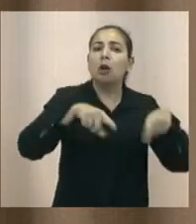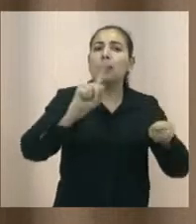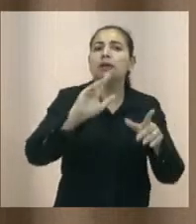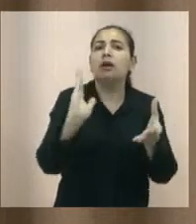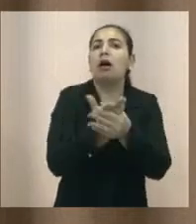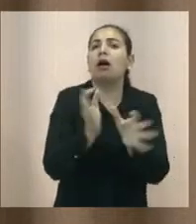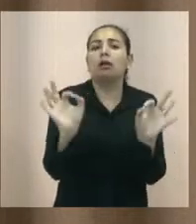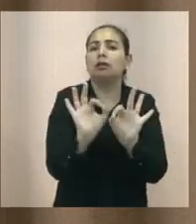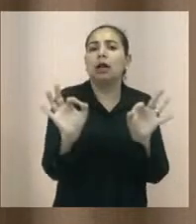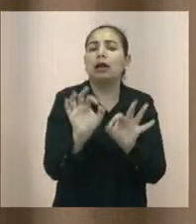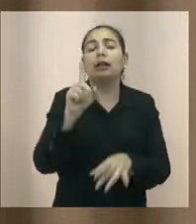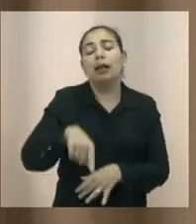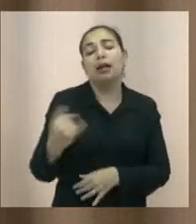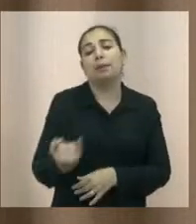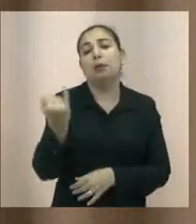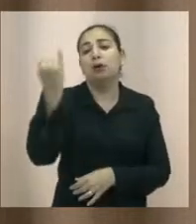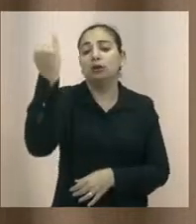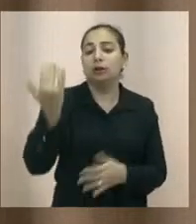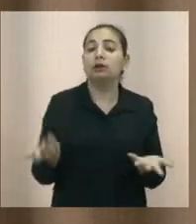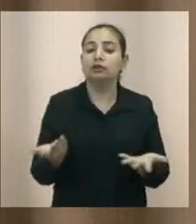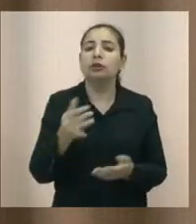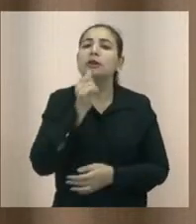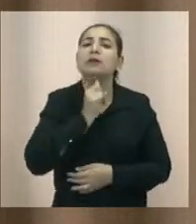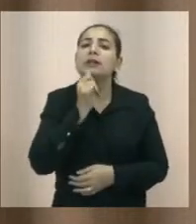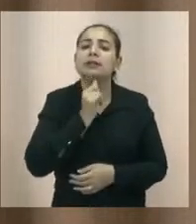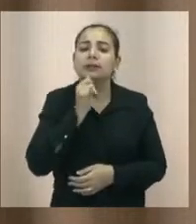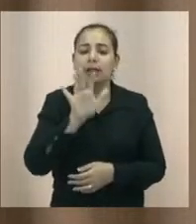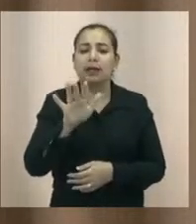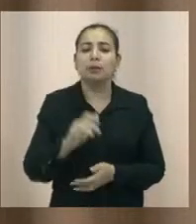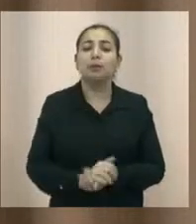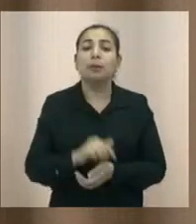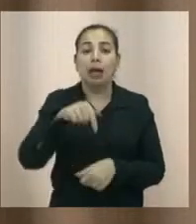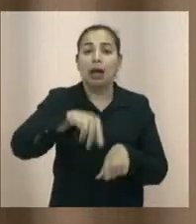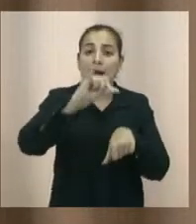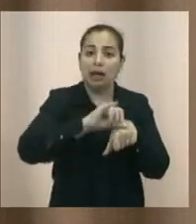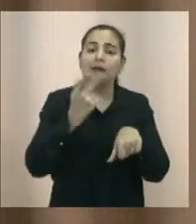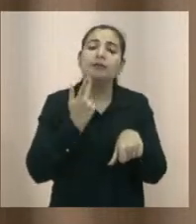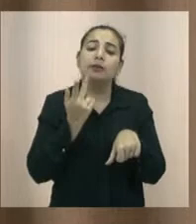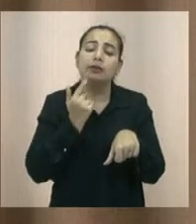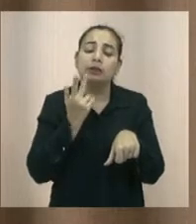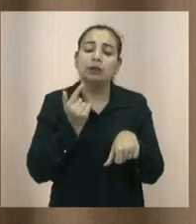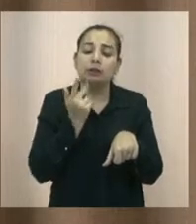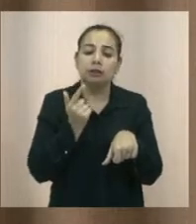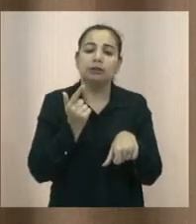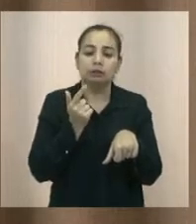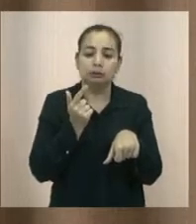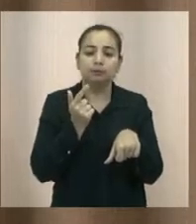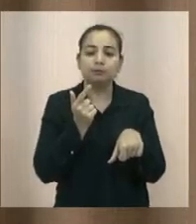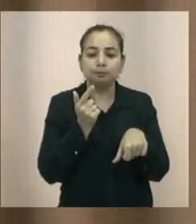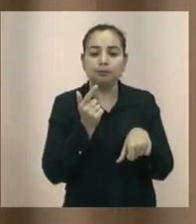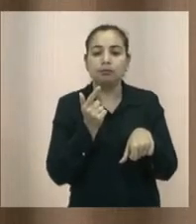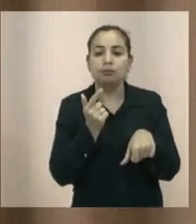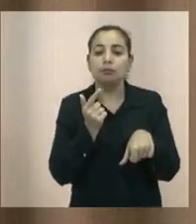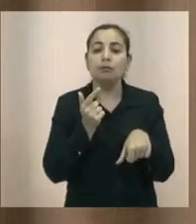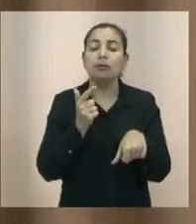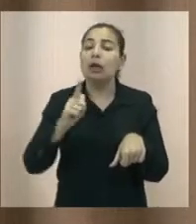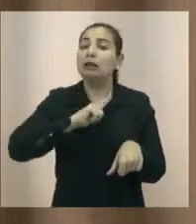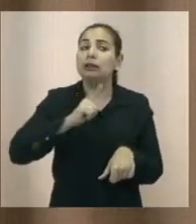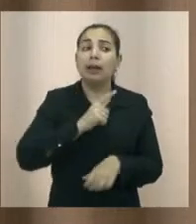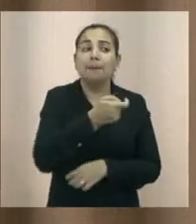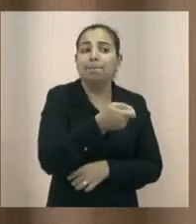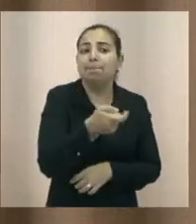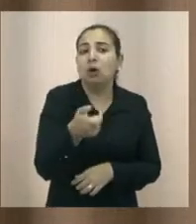nada. Isso que é importante. Por exemplo, você quer um exemplo mínimo aqui na capital, como bem dito por você, ainda também um número insuficiente de